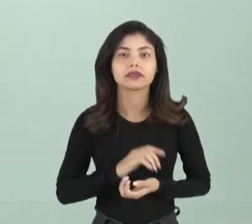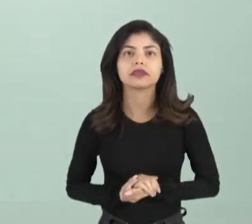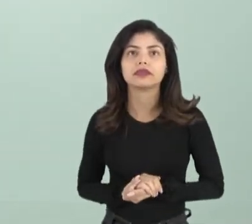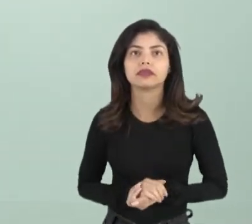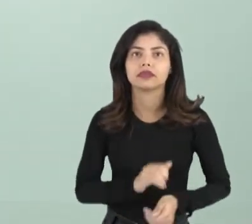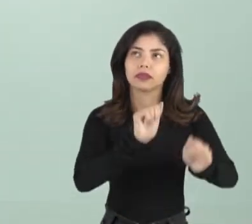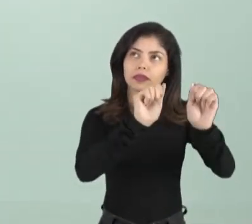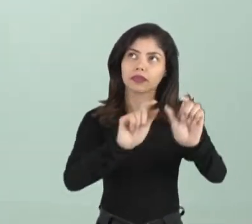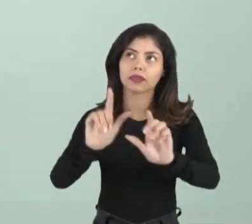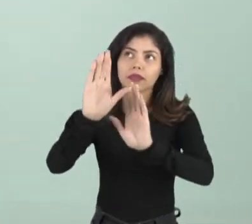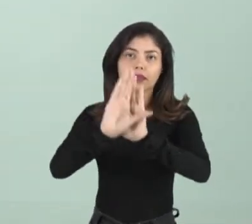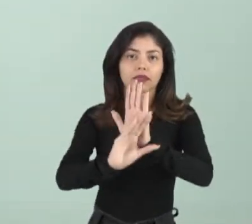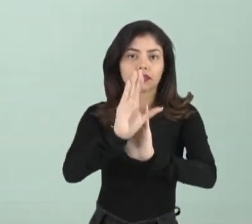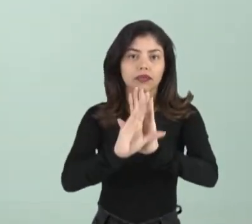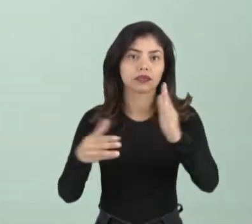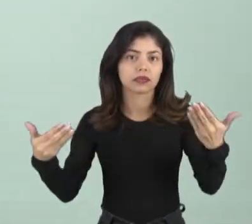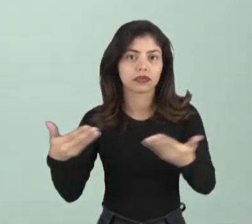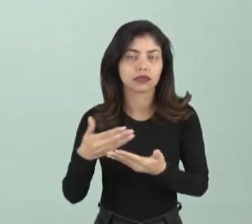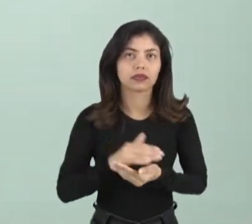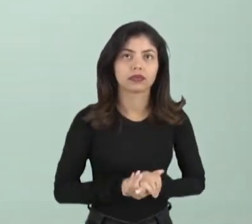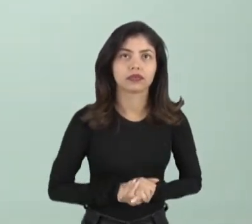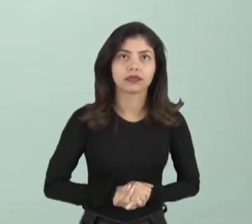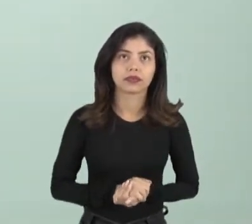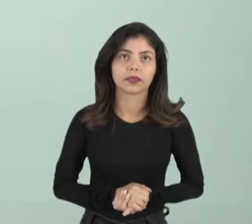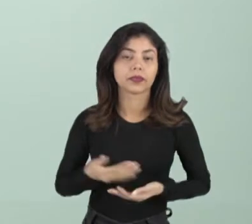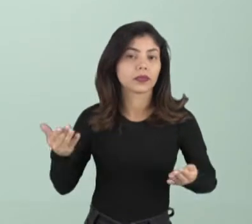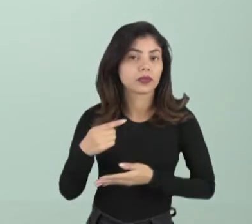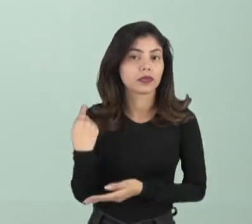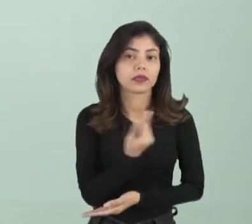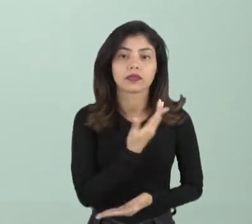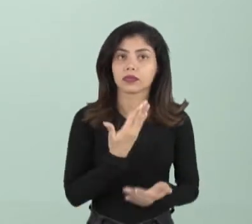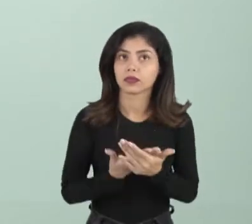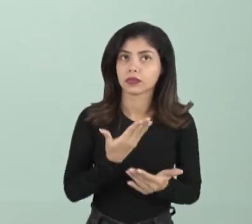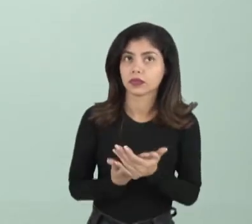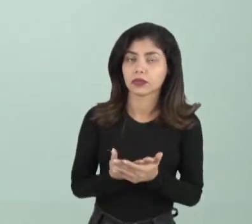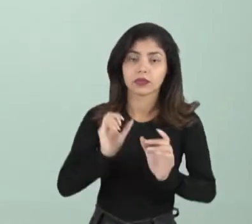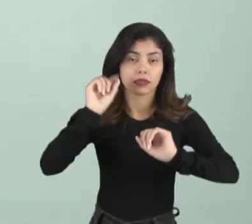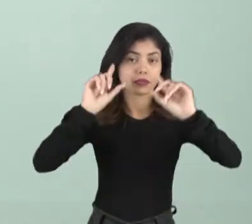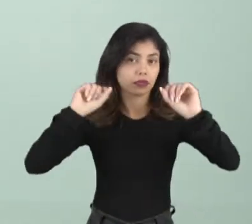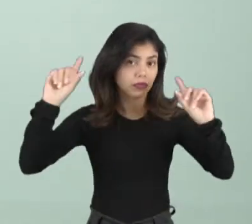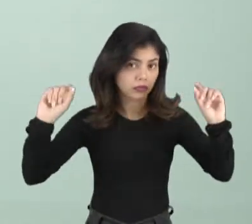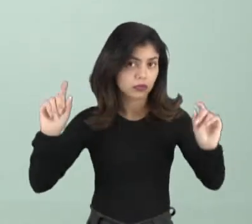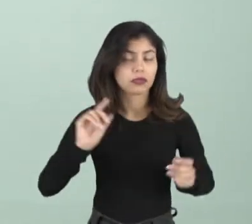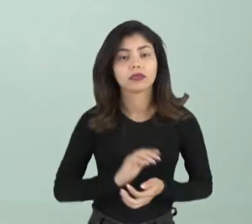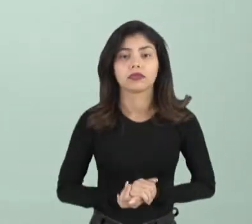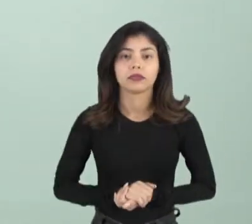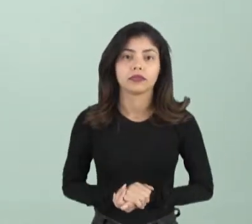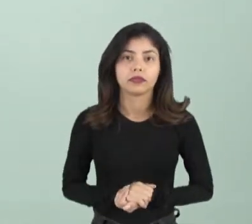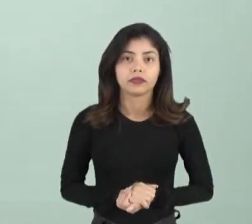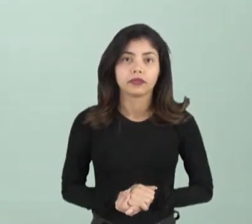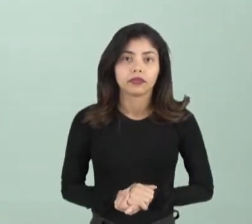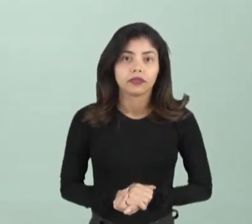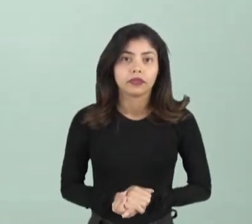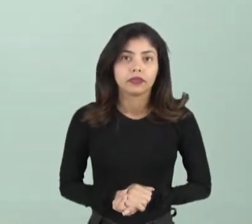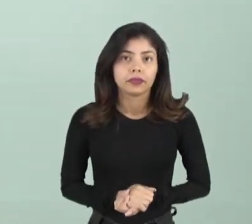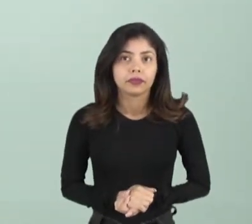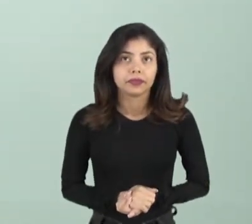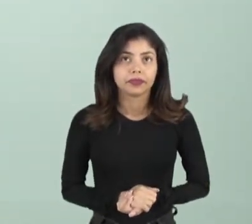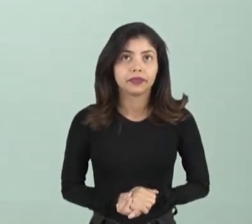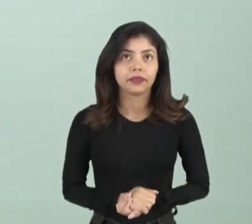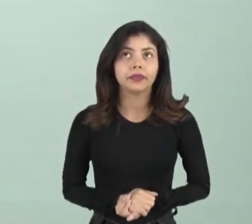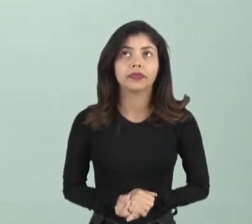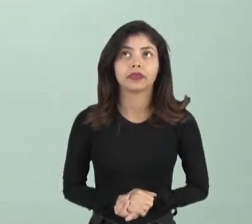o nosso conteúdo de hoje então hoje vamos estudar sobre as estrelas como eu falei para você está lendo os lage